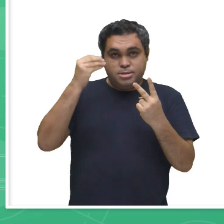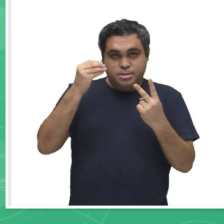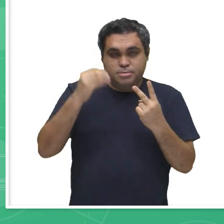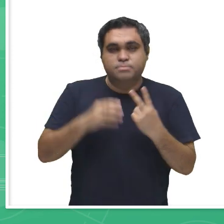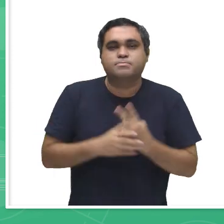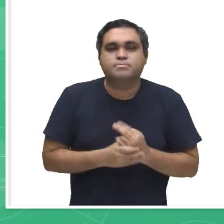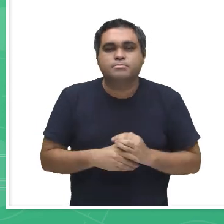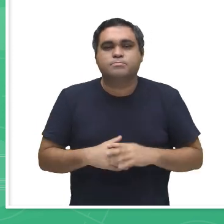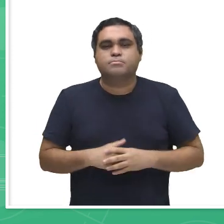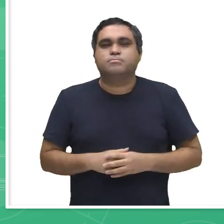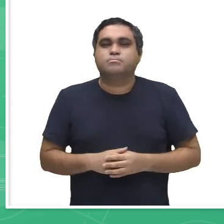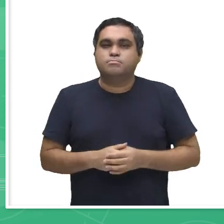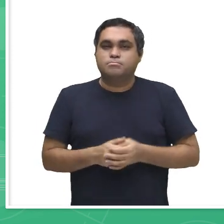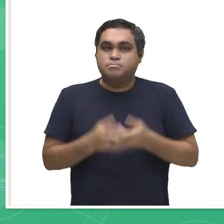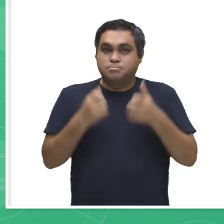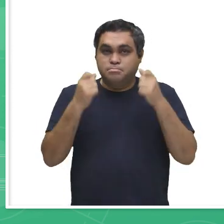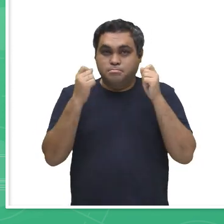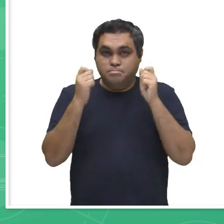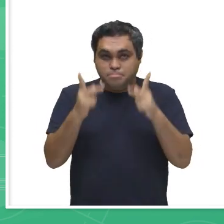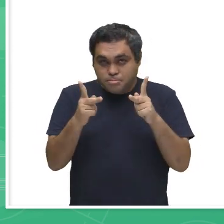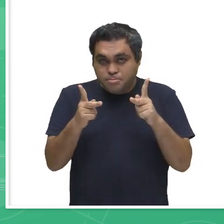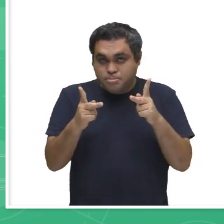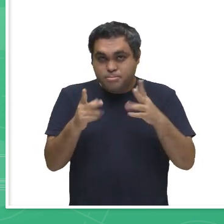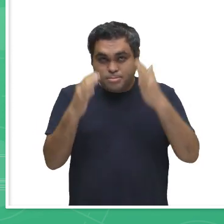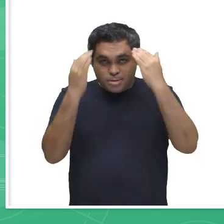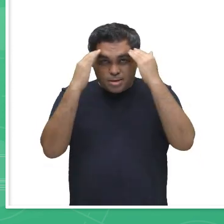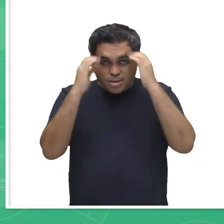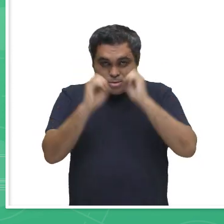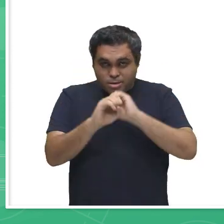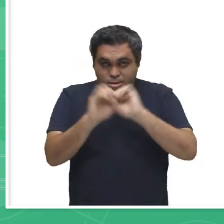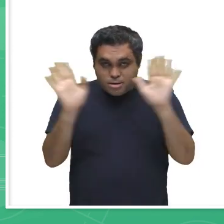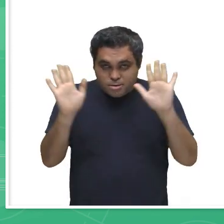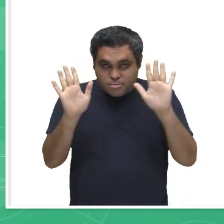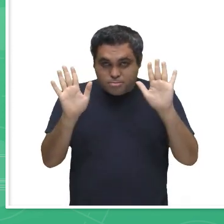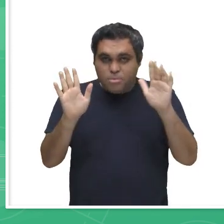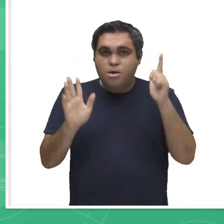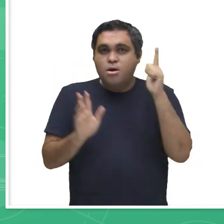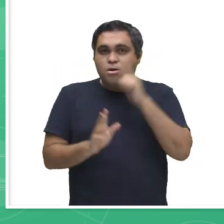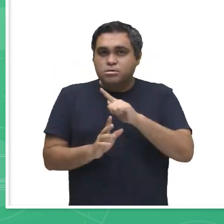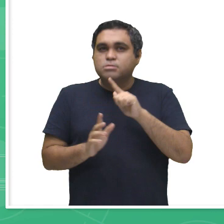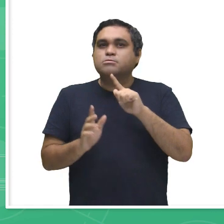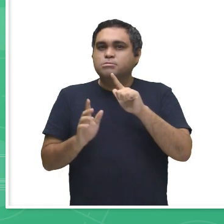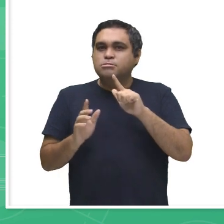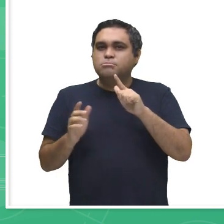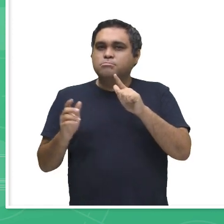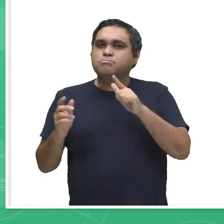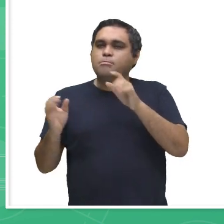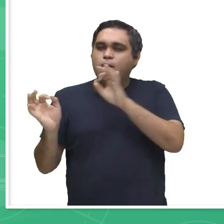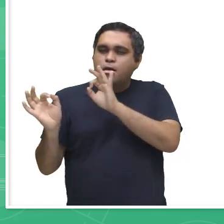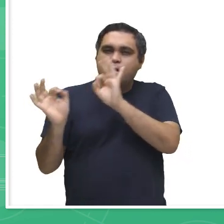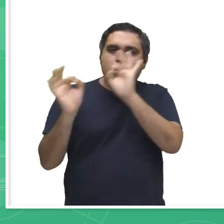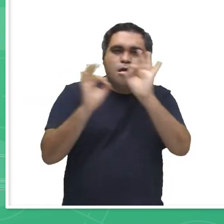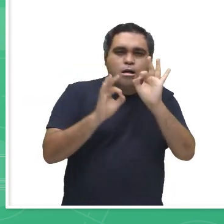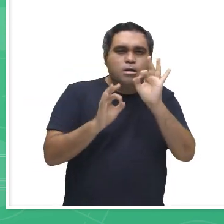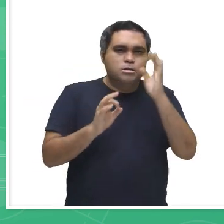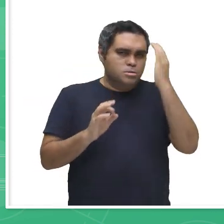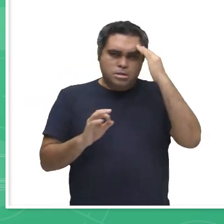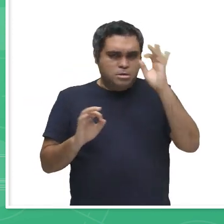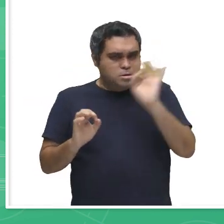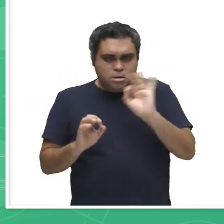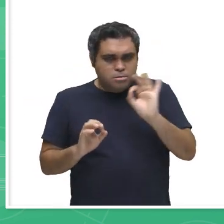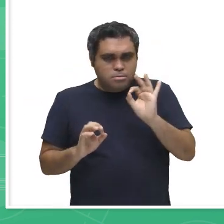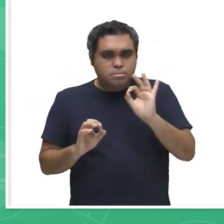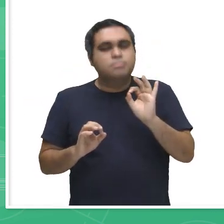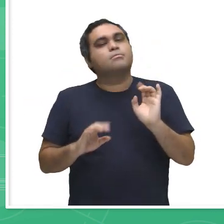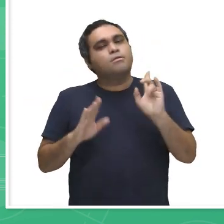Perfeito? Entenderam tudo? Conseguiram acompanhar? Se não entenderam nem conseguiram acompanhar, é voltar lá no